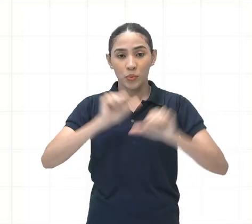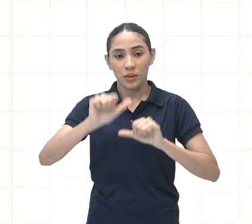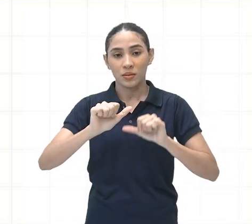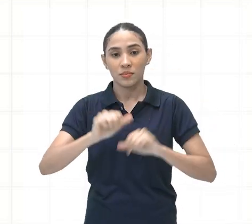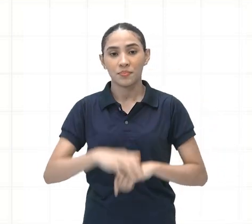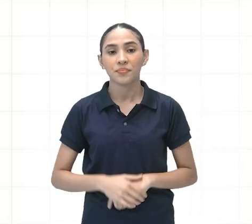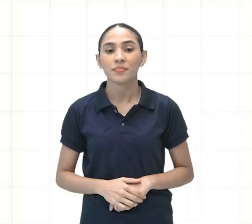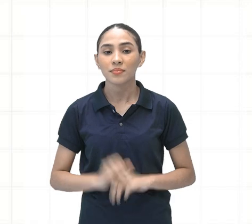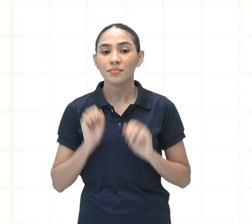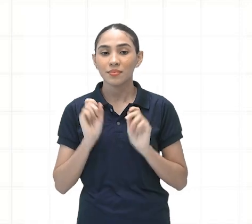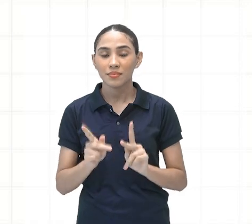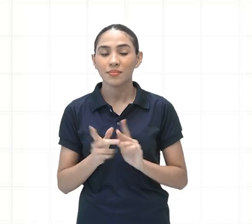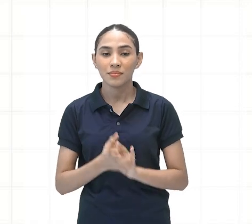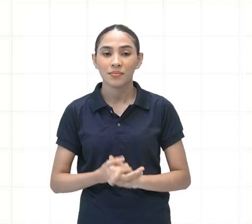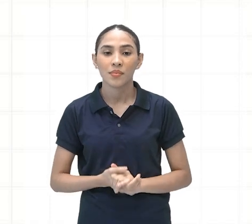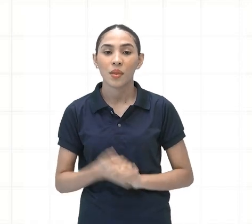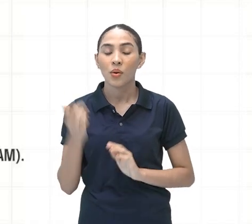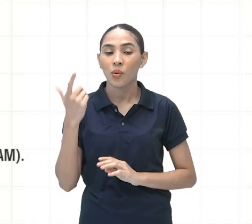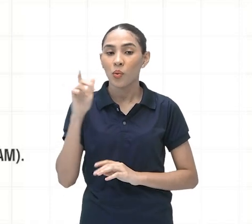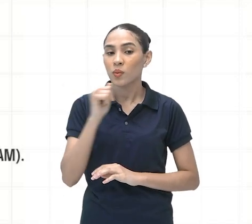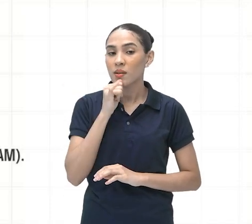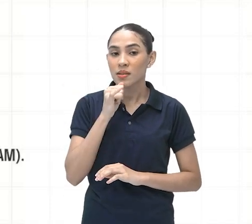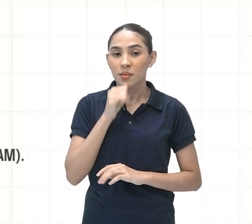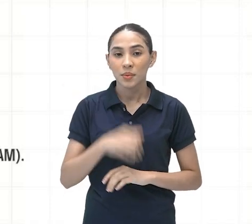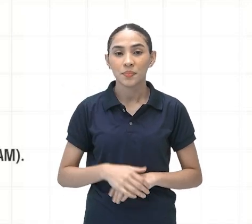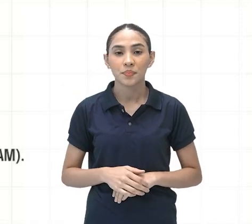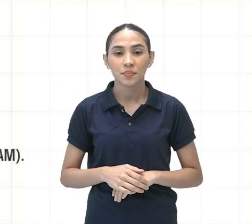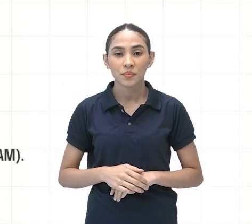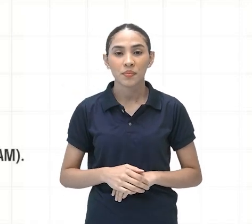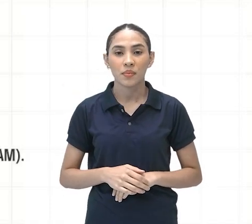x. Tudo bem? Vamos a mais um exemplo.